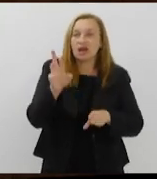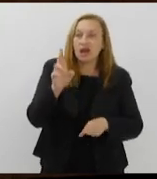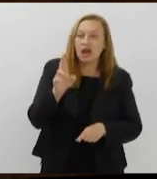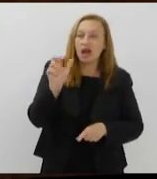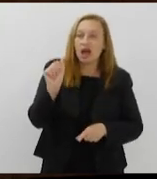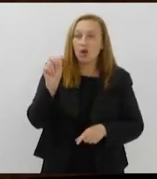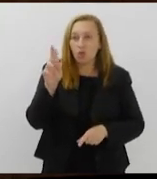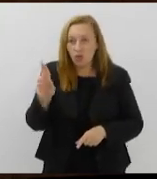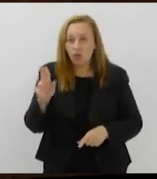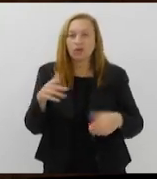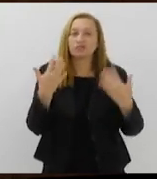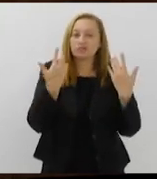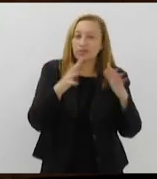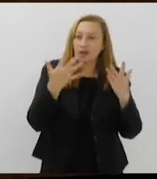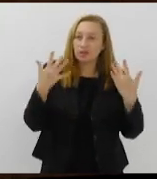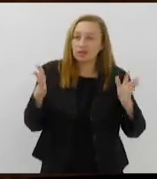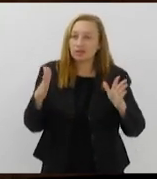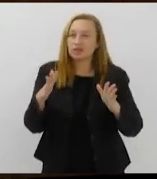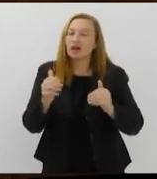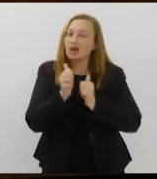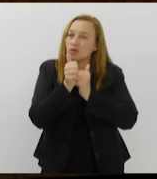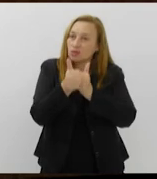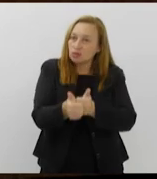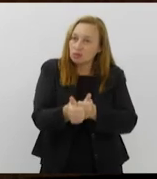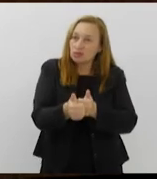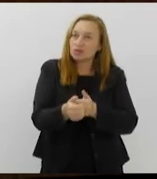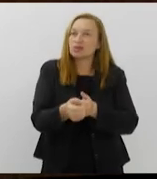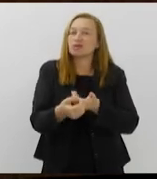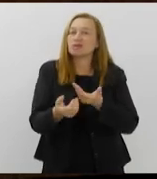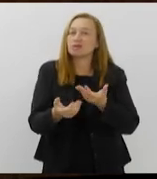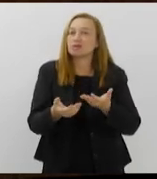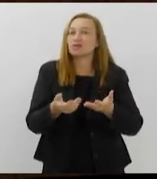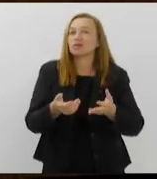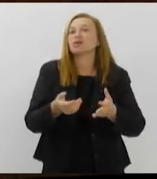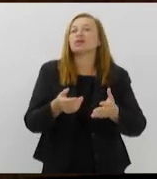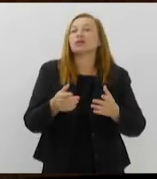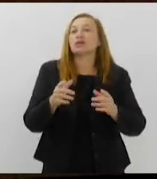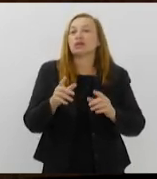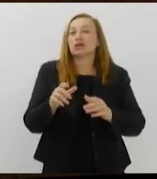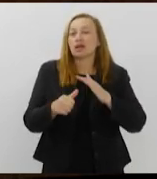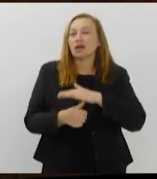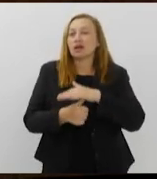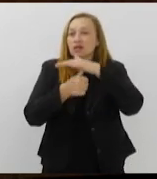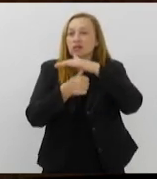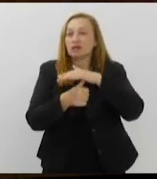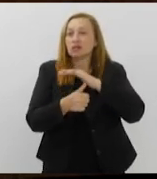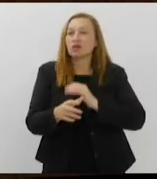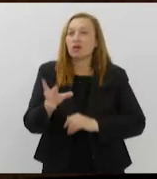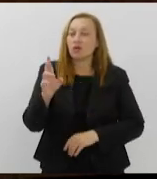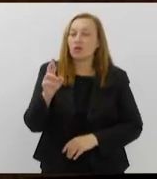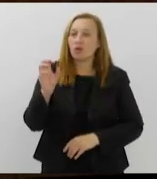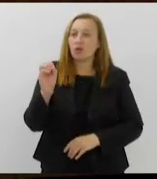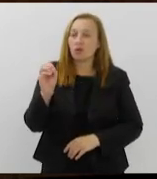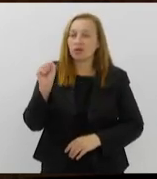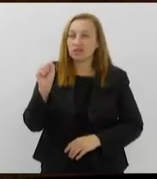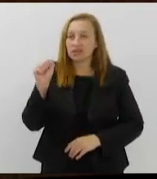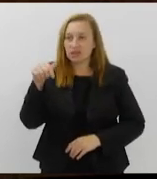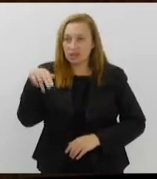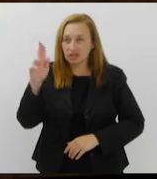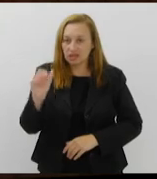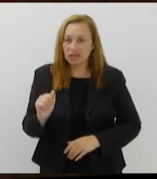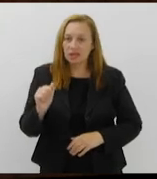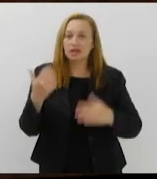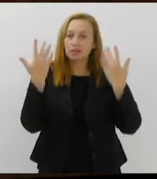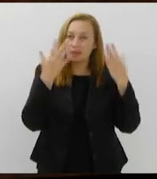Palacios e saúdo a condução habilidosa e proativa da reitora, doutora Rosana Rodrigues. Parabéns, Casa